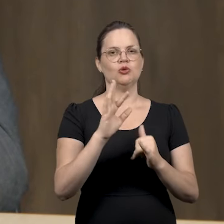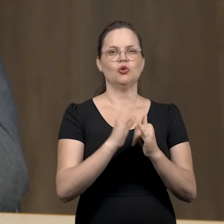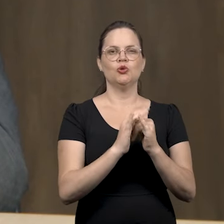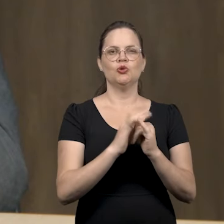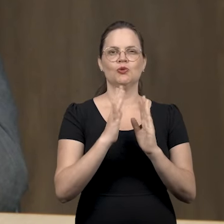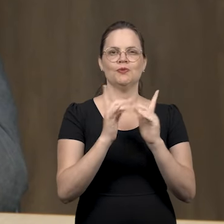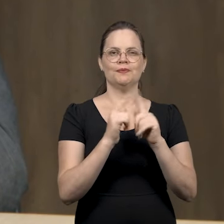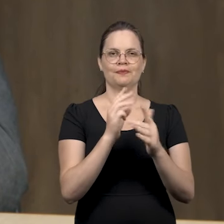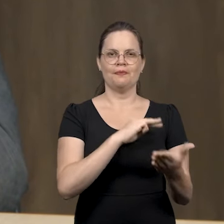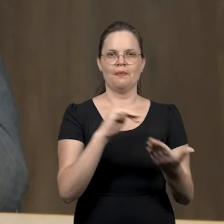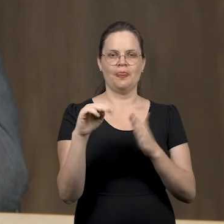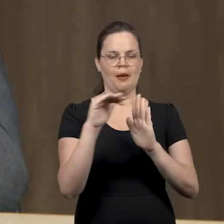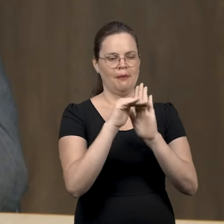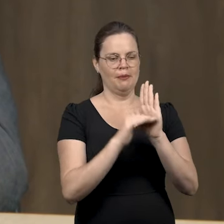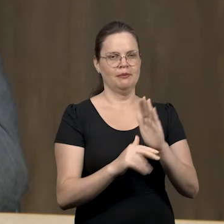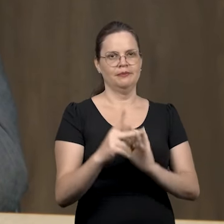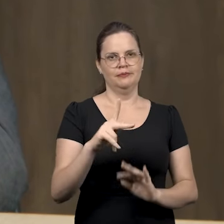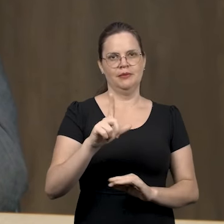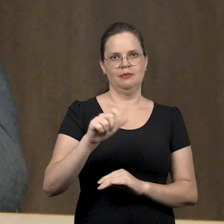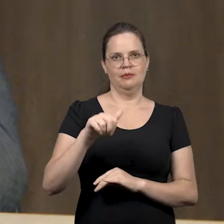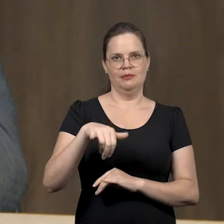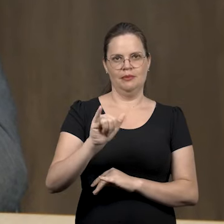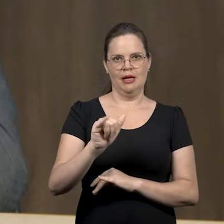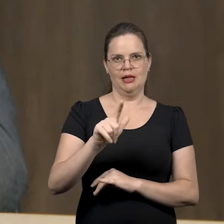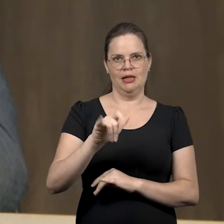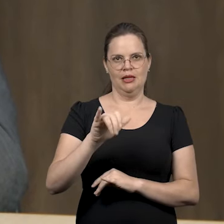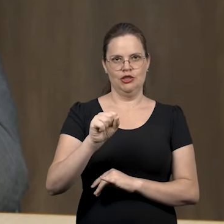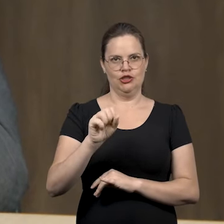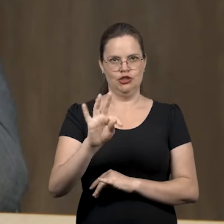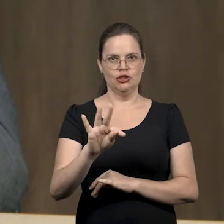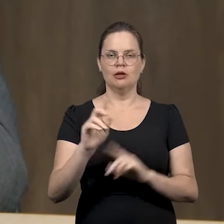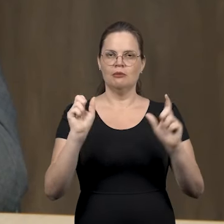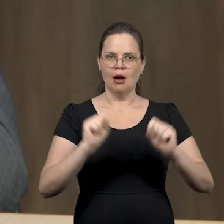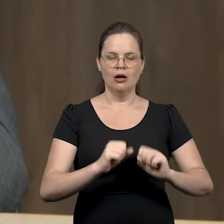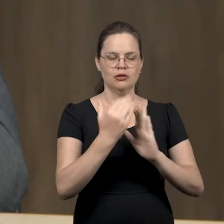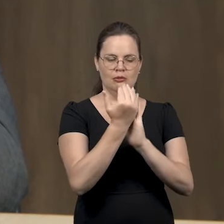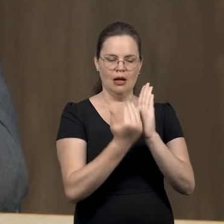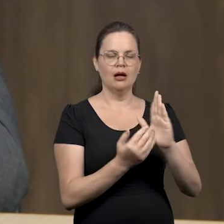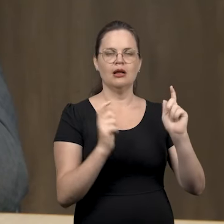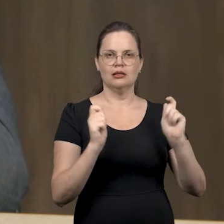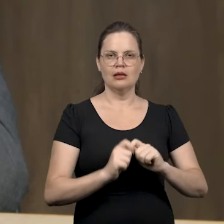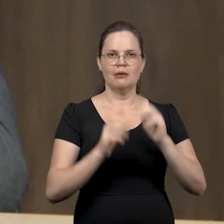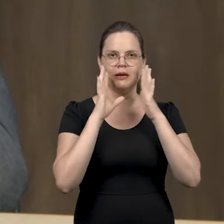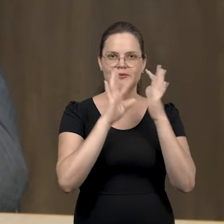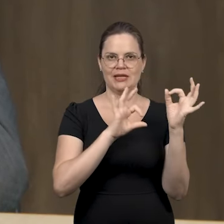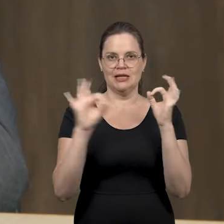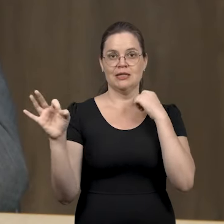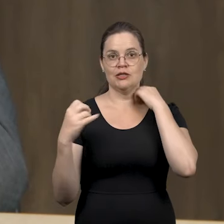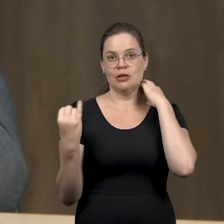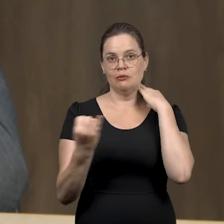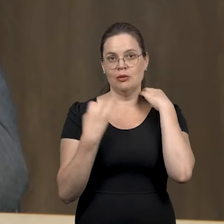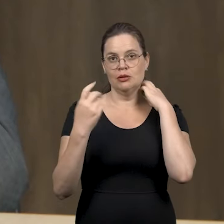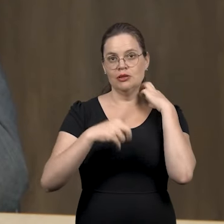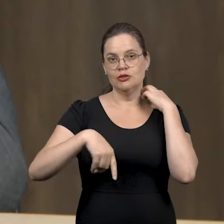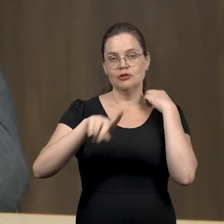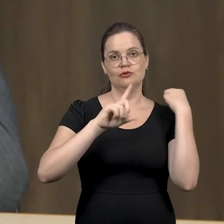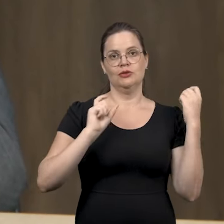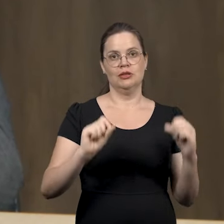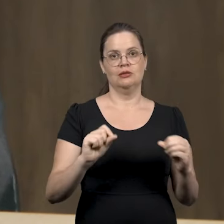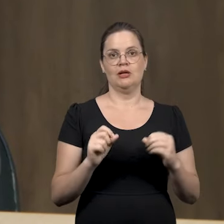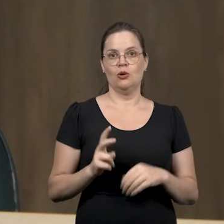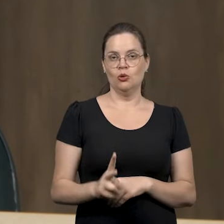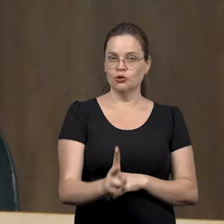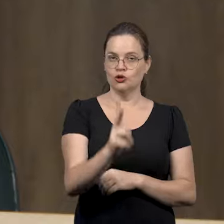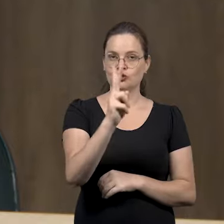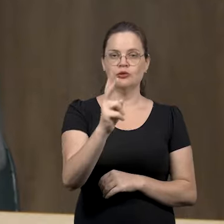no YouTube toda a relação desses programas. É importante que você depois dê continuidade a